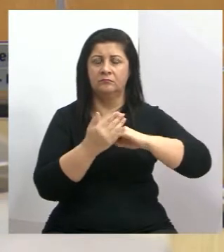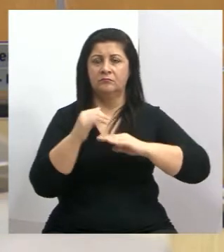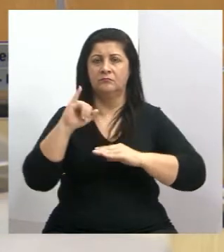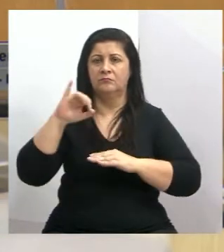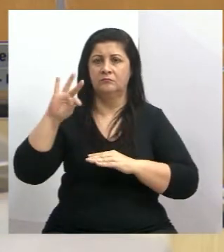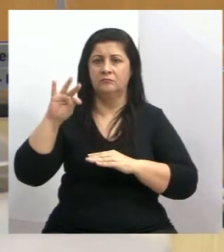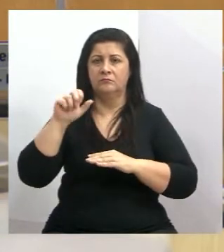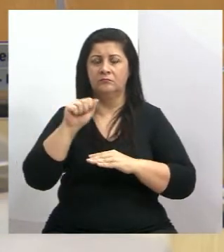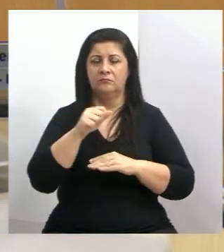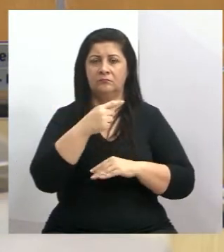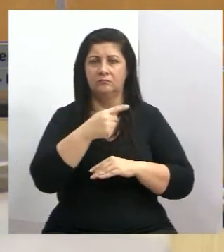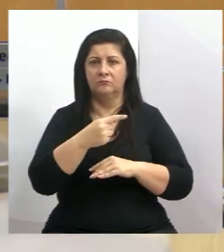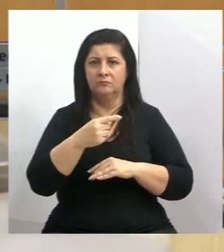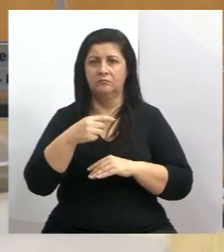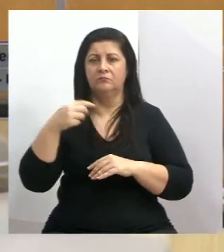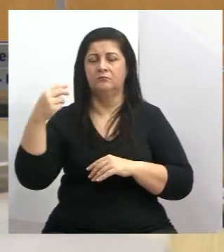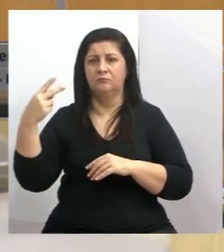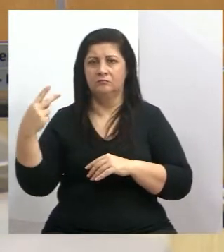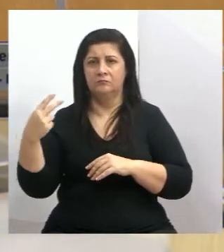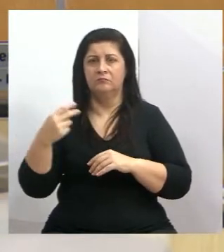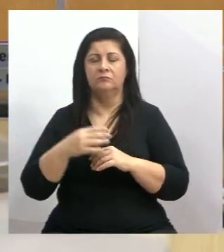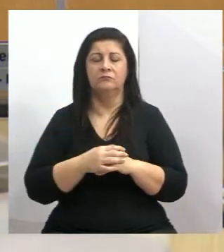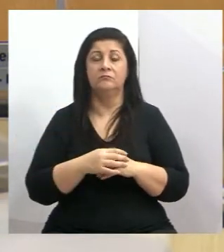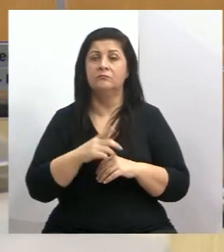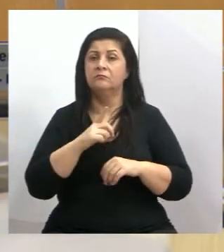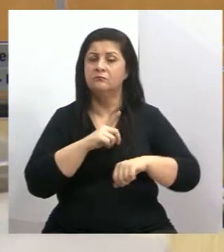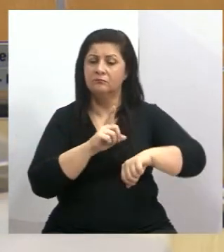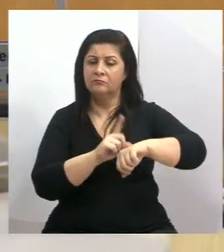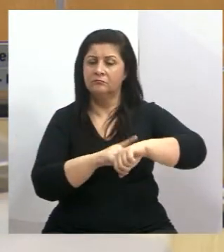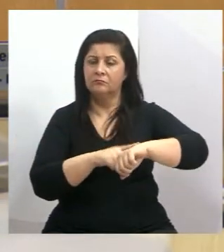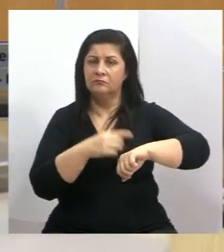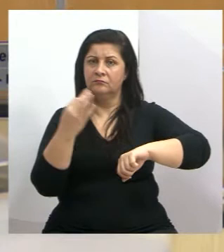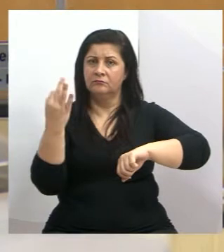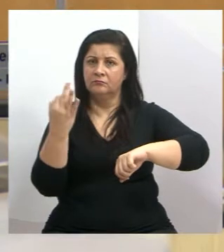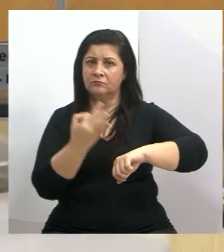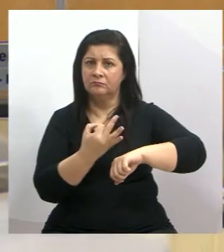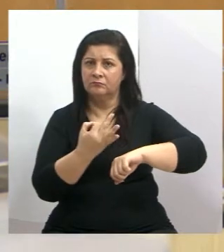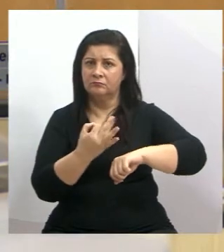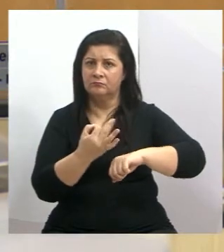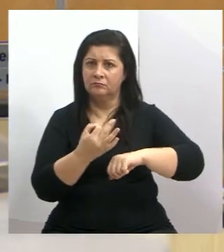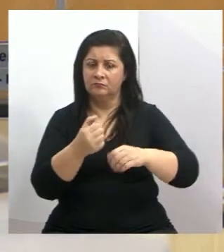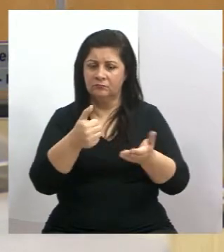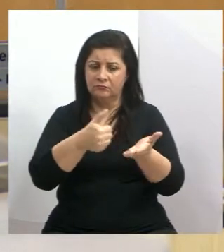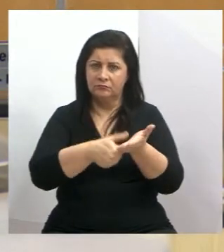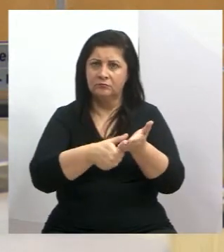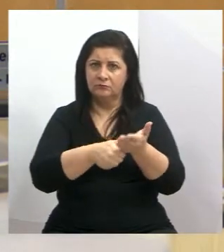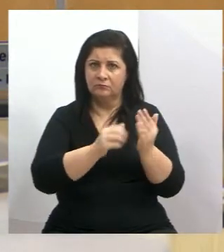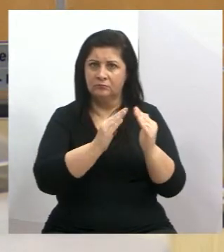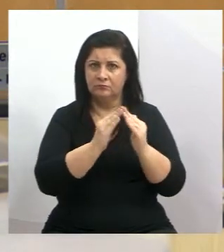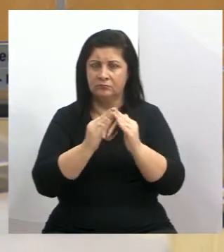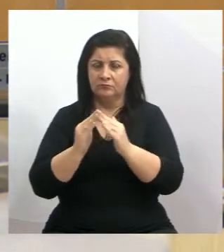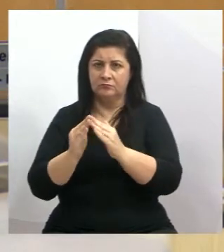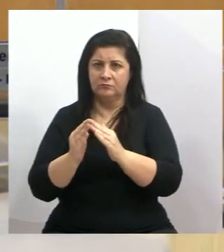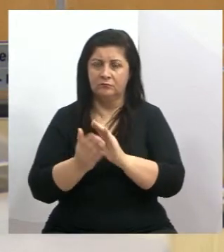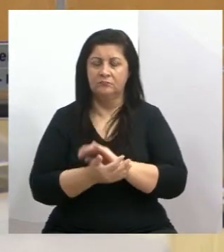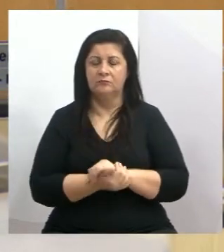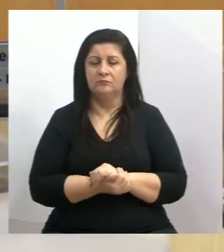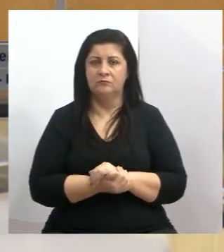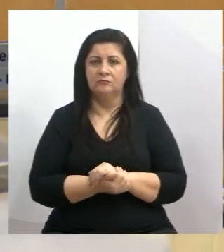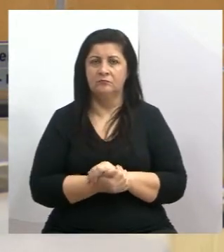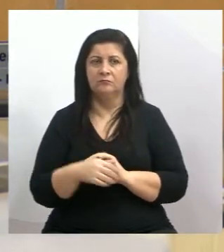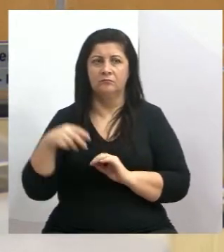2 e tem algum prazo previsto para a área a ser regularizada o